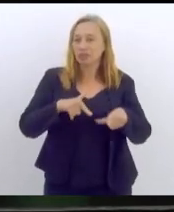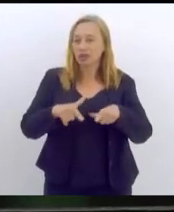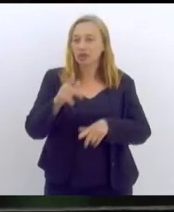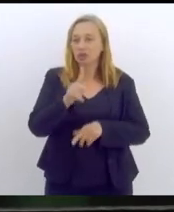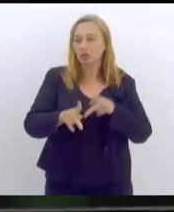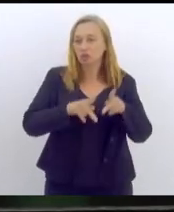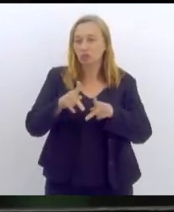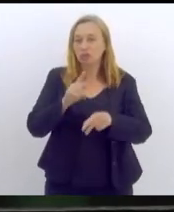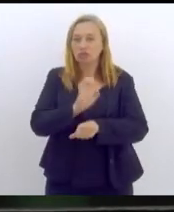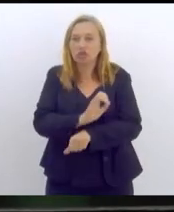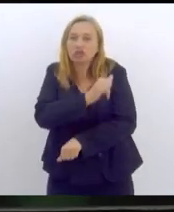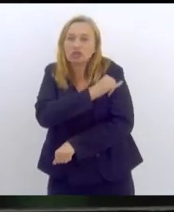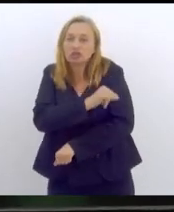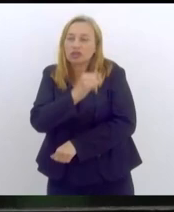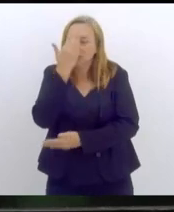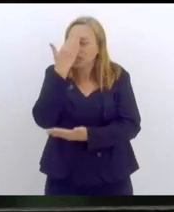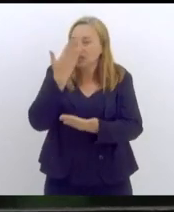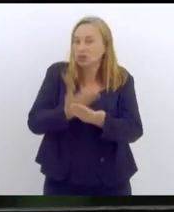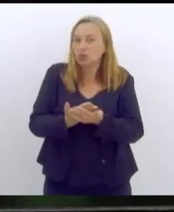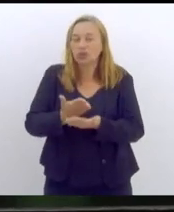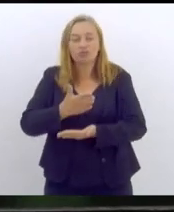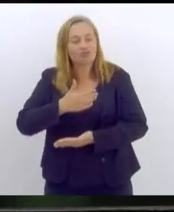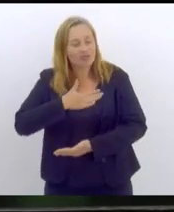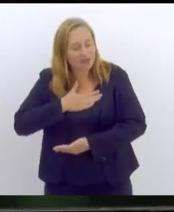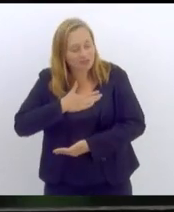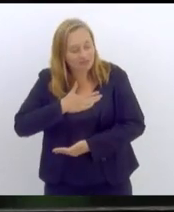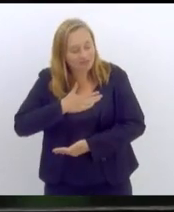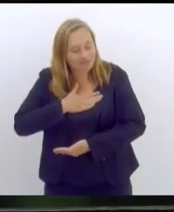Estado do Rio de Janeiro me confiou com